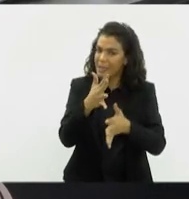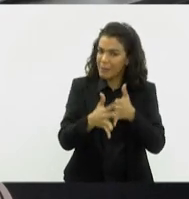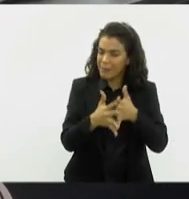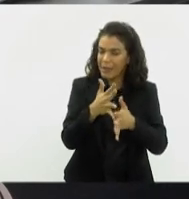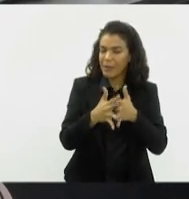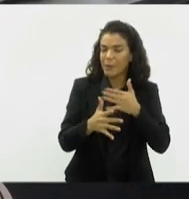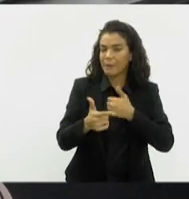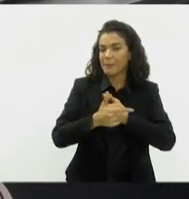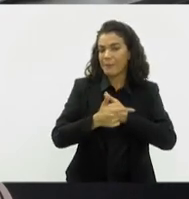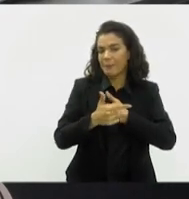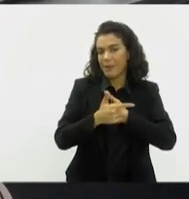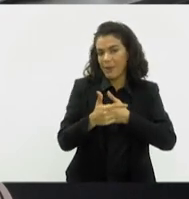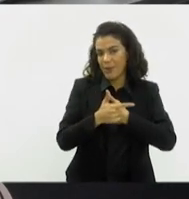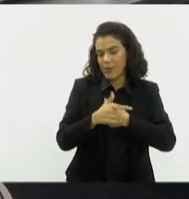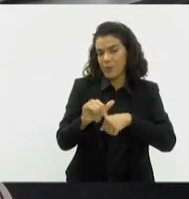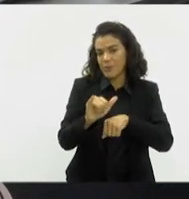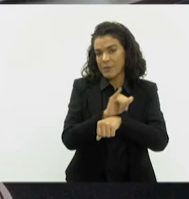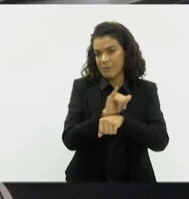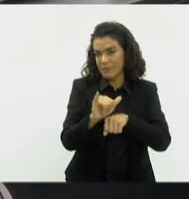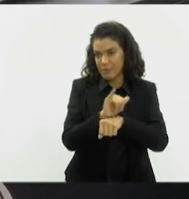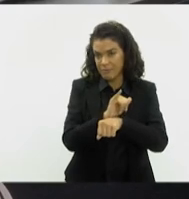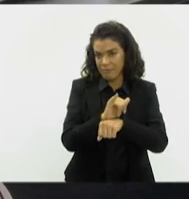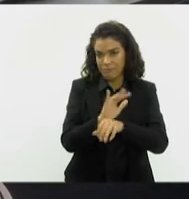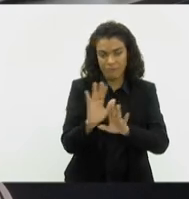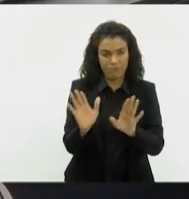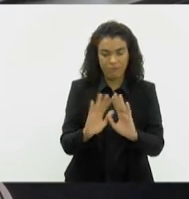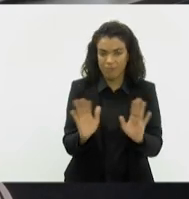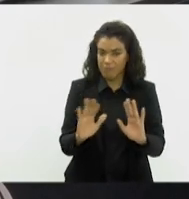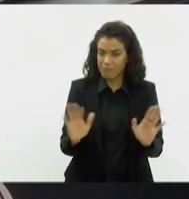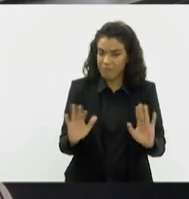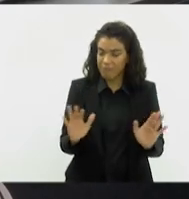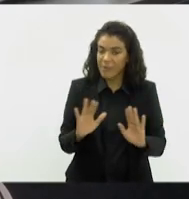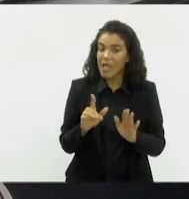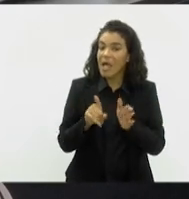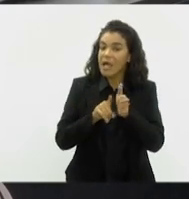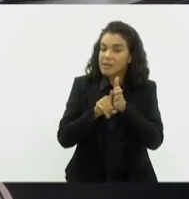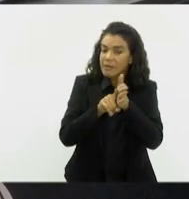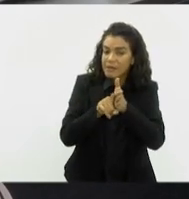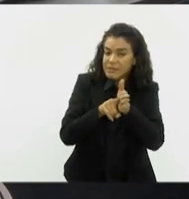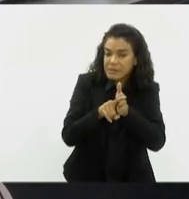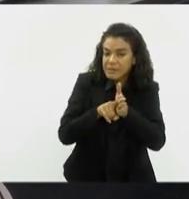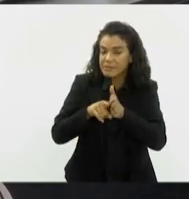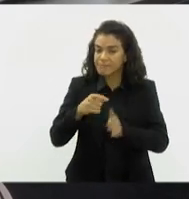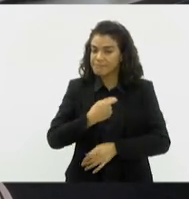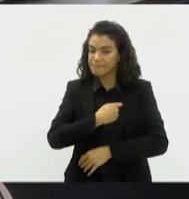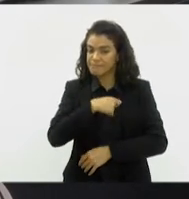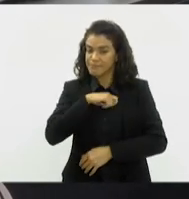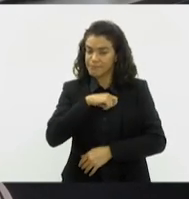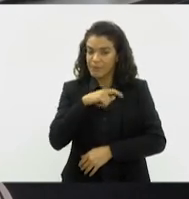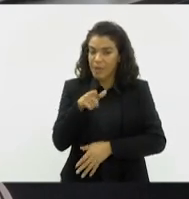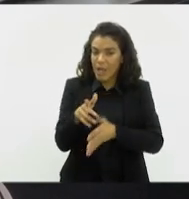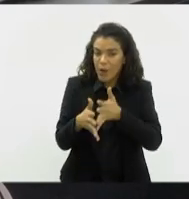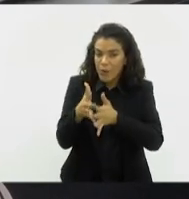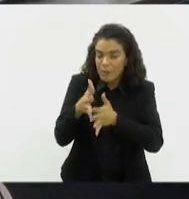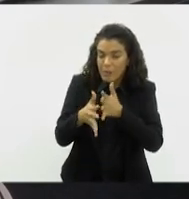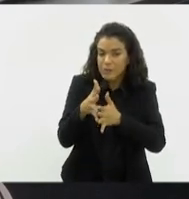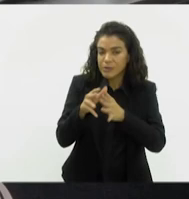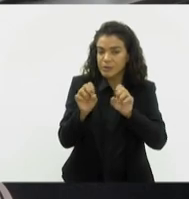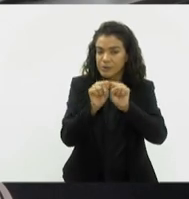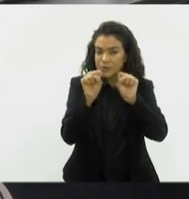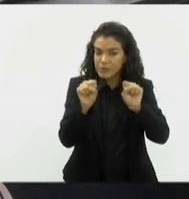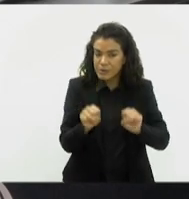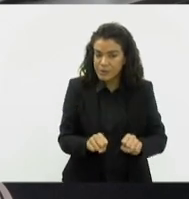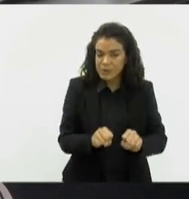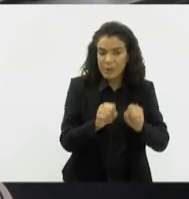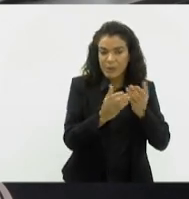papel essencial do mecanismo, que não é de atender preso algum, é de fazer análise e vistoria da complexidade do sistema para encaminhar